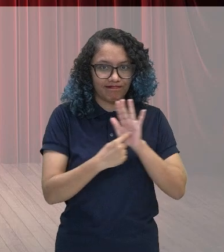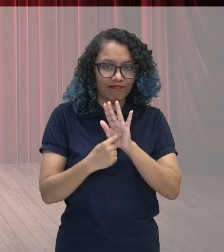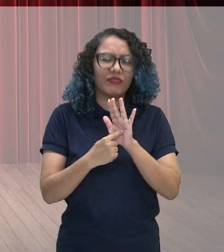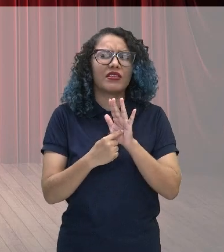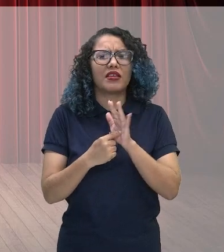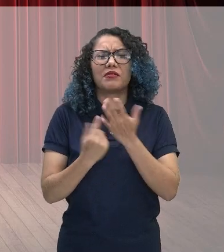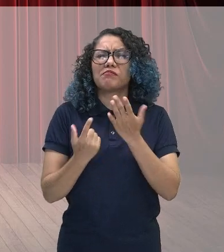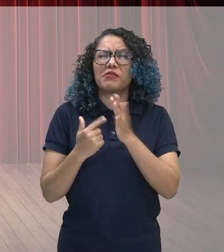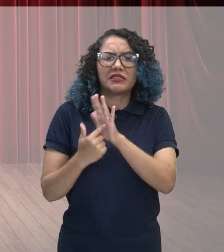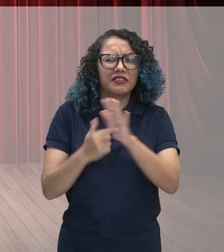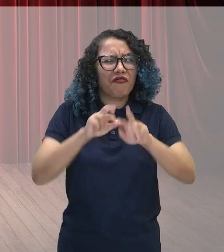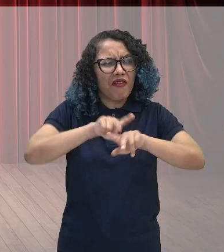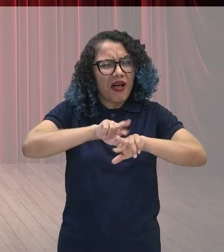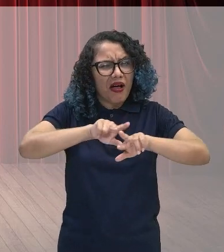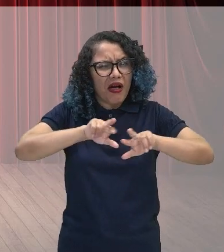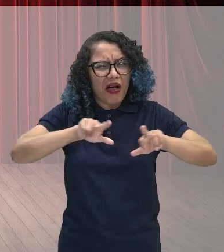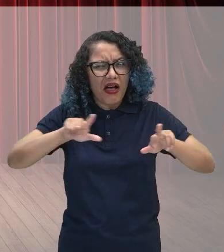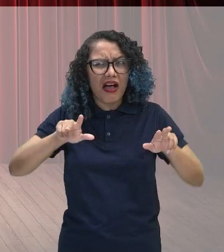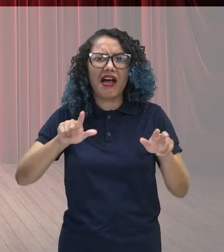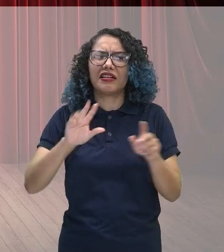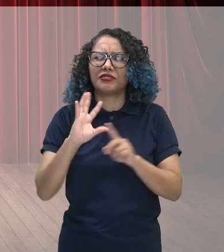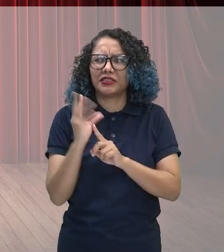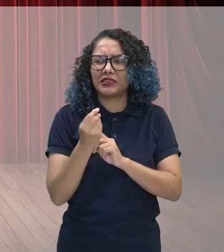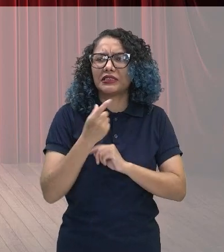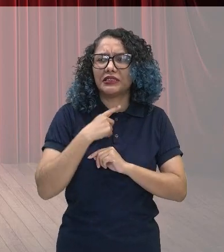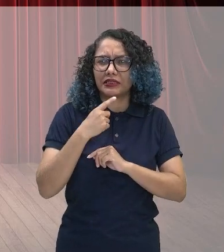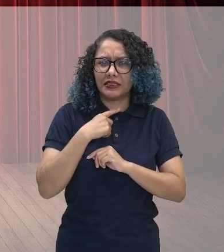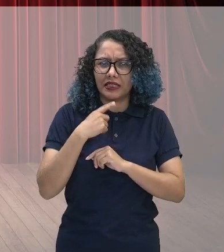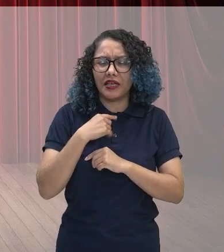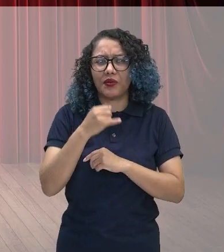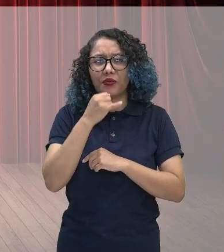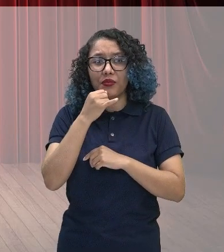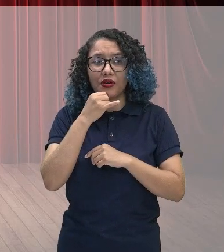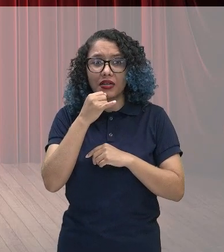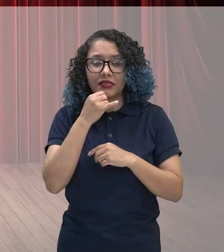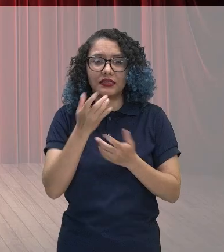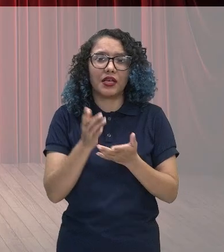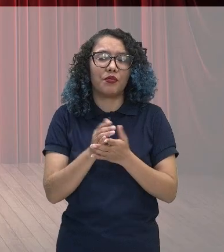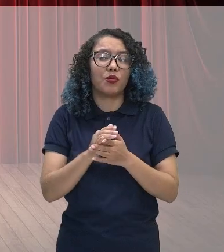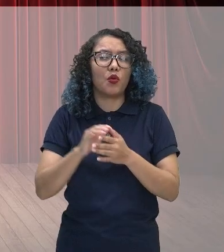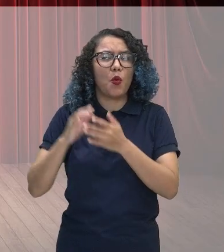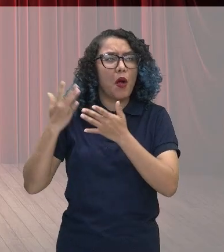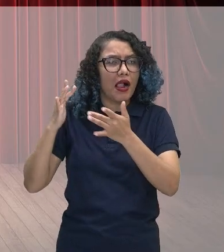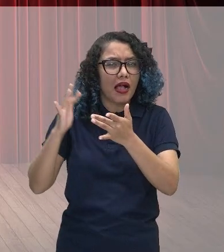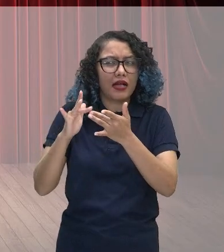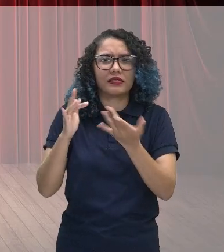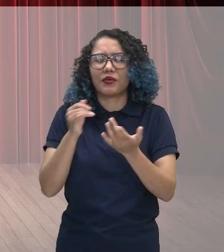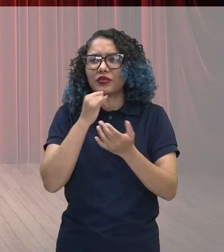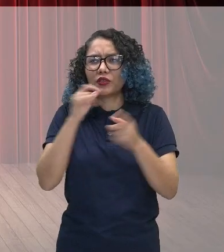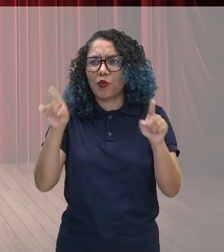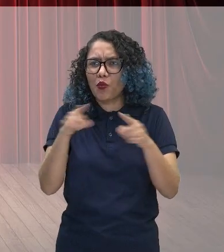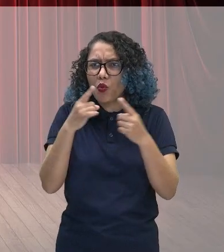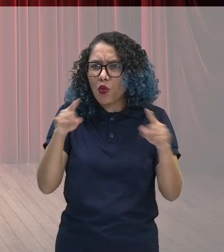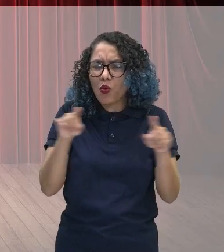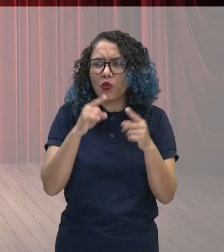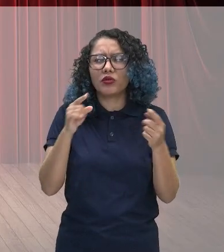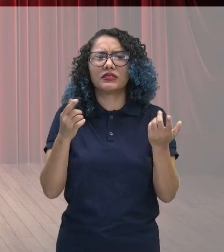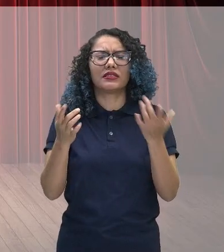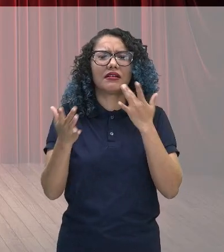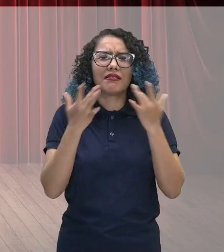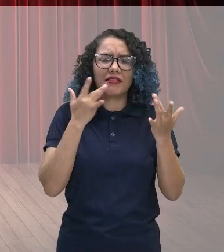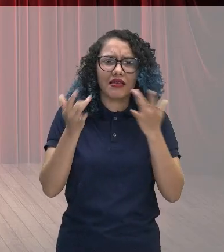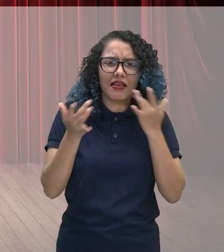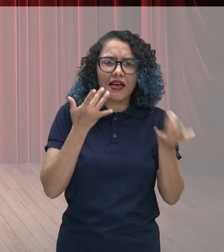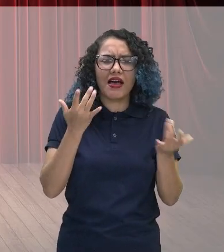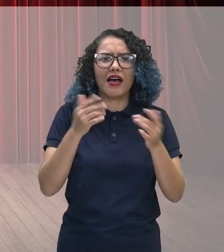artísticos, dentre música clássica através de uma sinfonia, teatro, vários